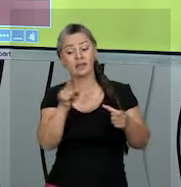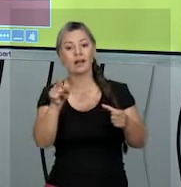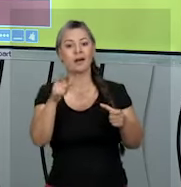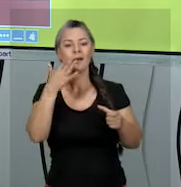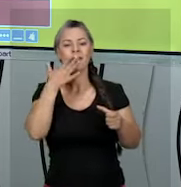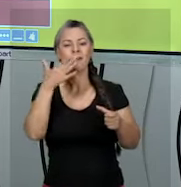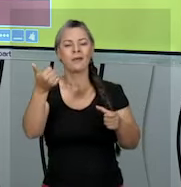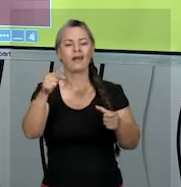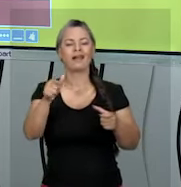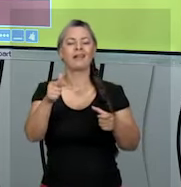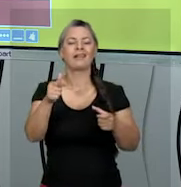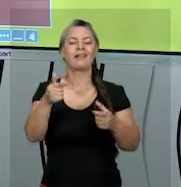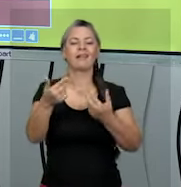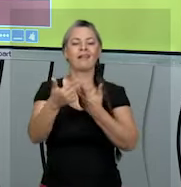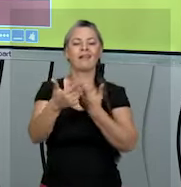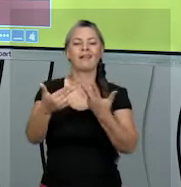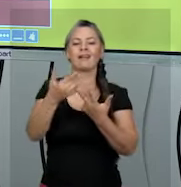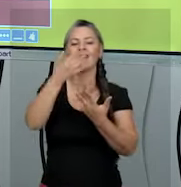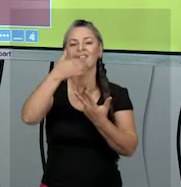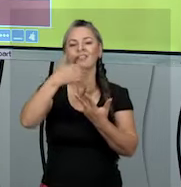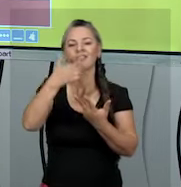legumes, para verduras.